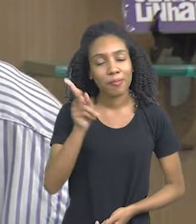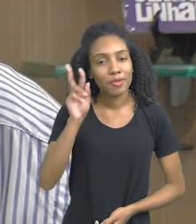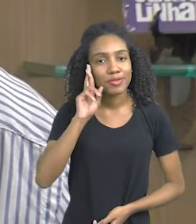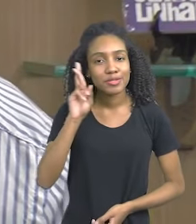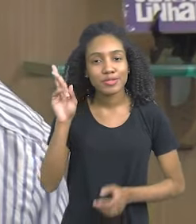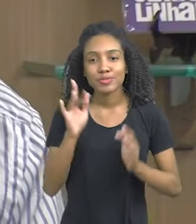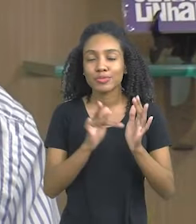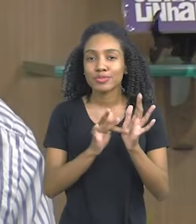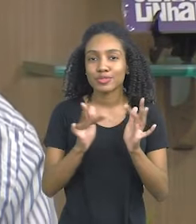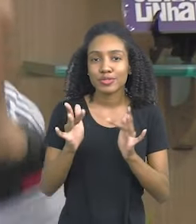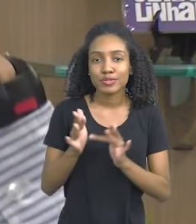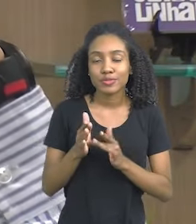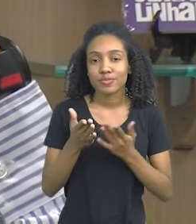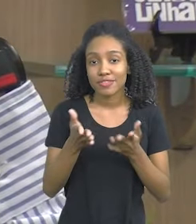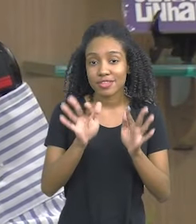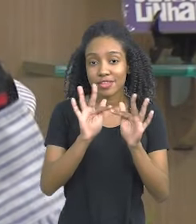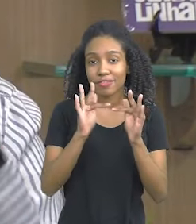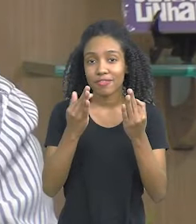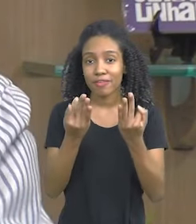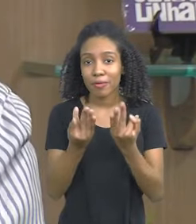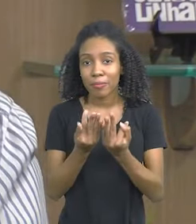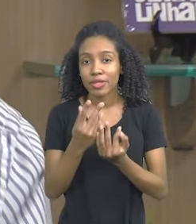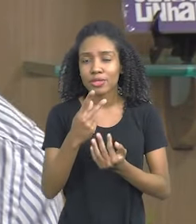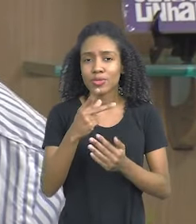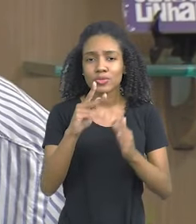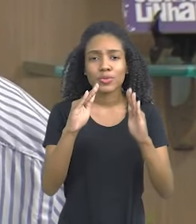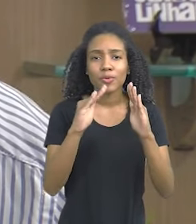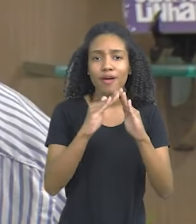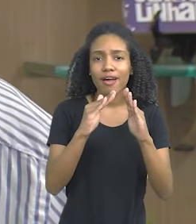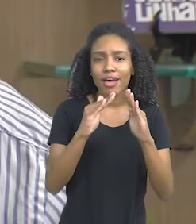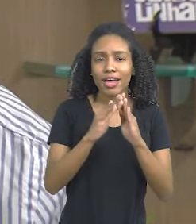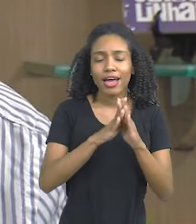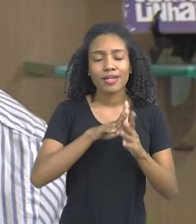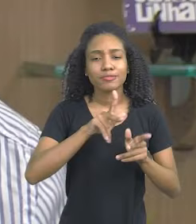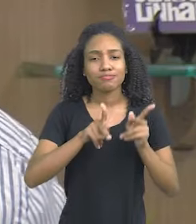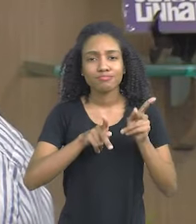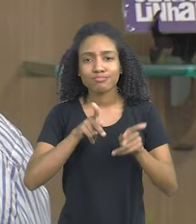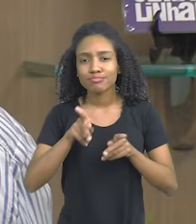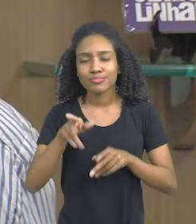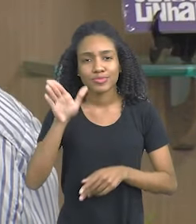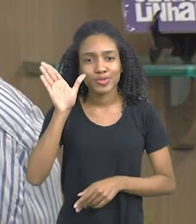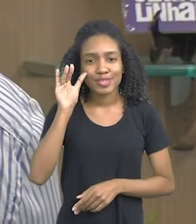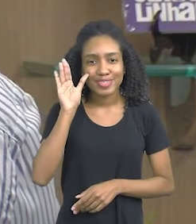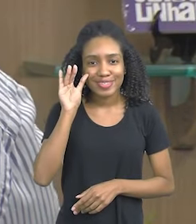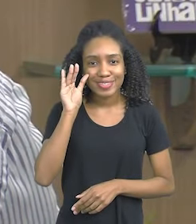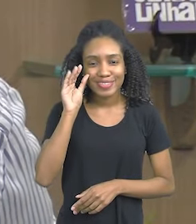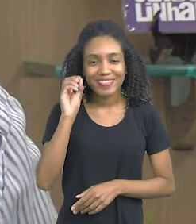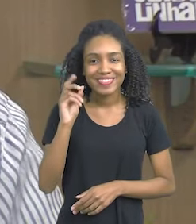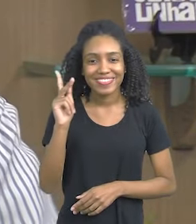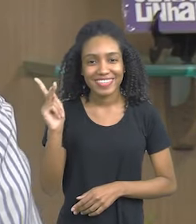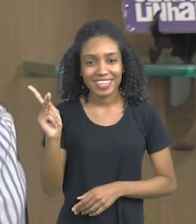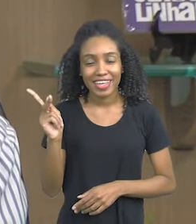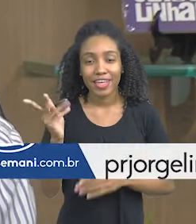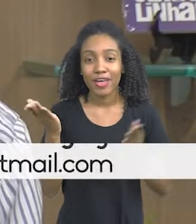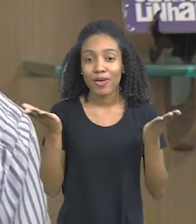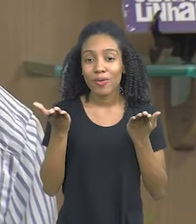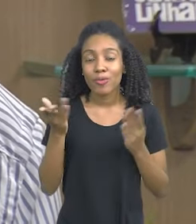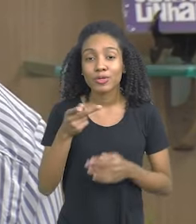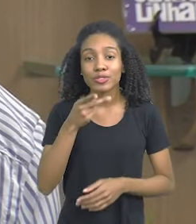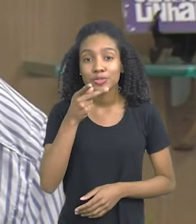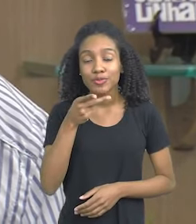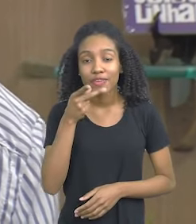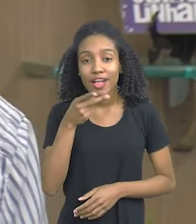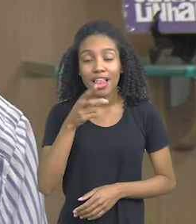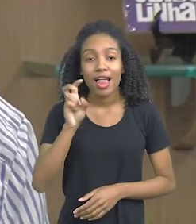paz do Senhor Jesus para você, para sua família, para sua casa, para todos os seus queridos, tá bom? Hoje vamos falar